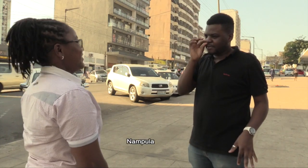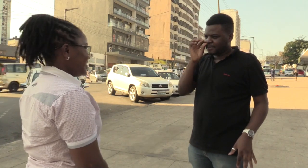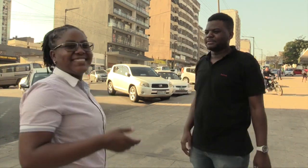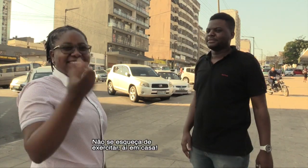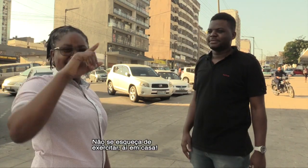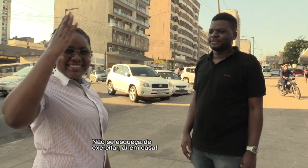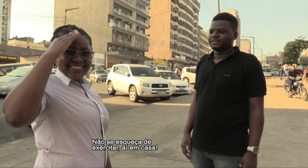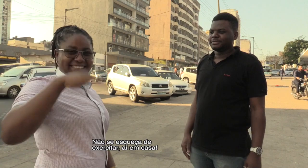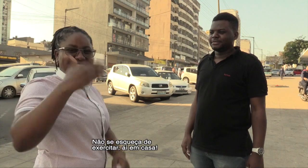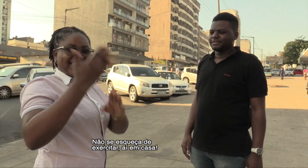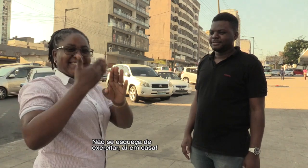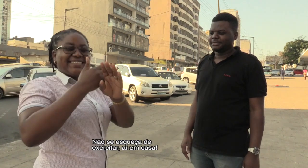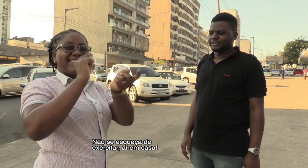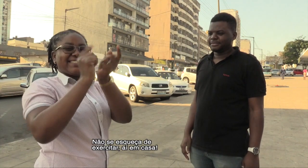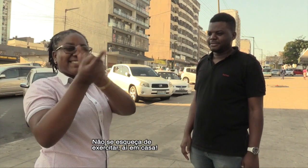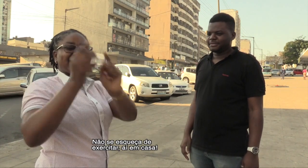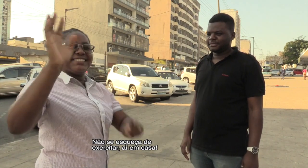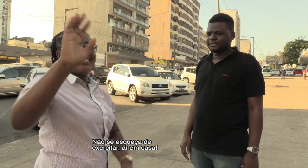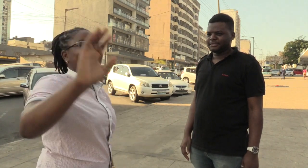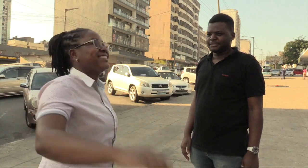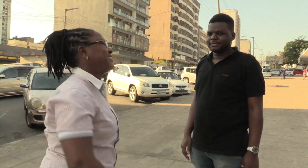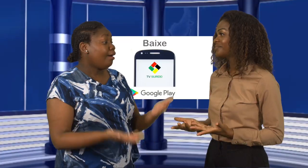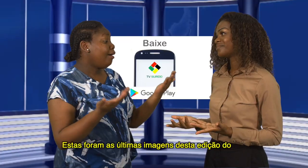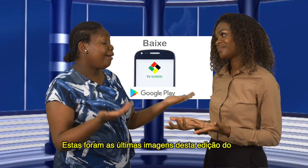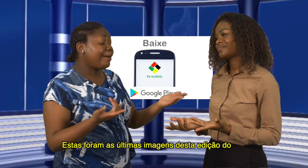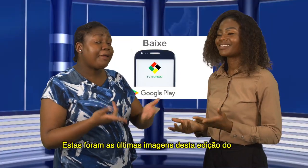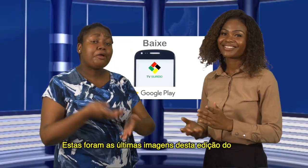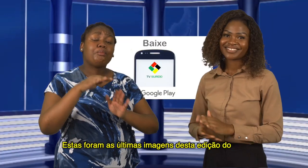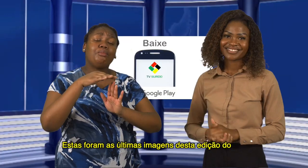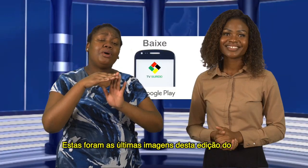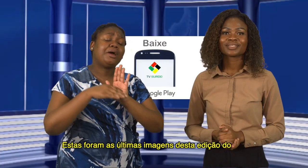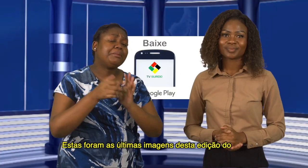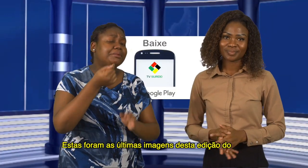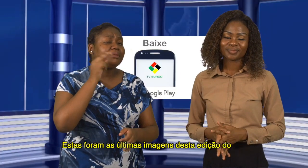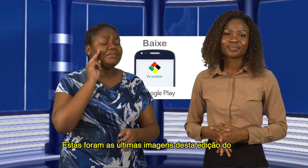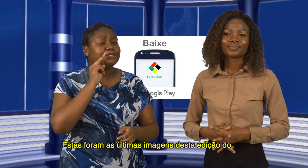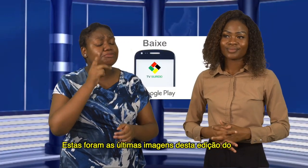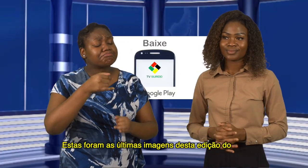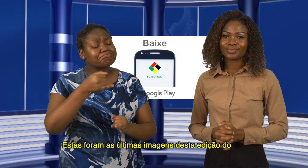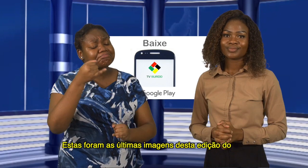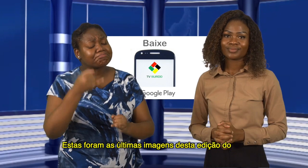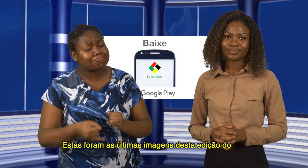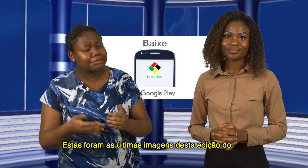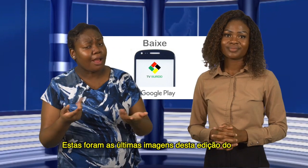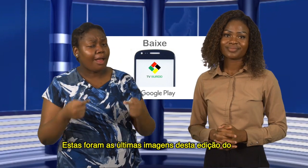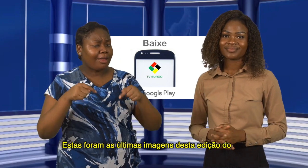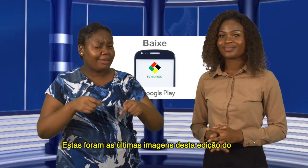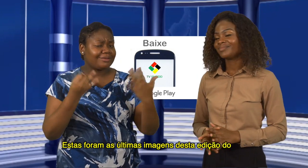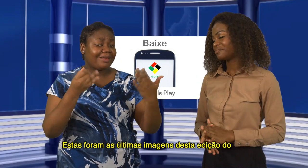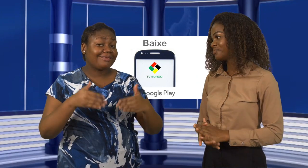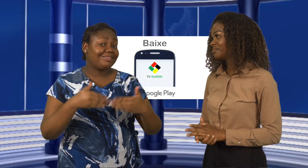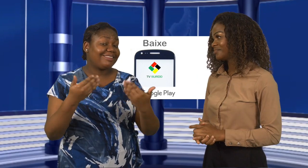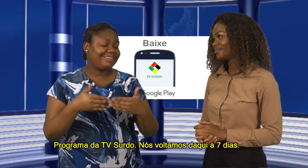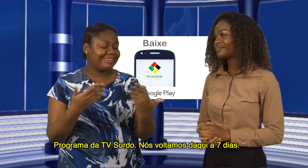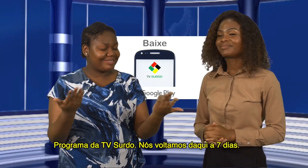Não se esqueça de exercitar aí em casa. Estas foram as últimas imagens desta edição do programa da TV Sur.